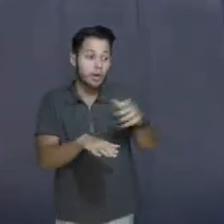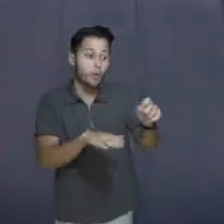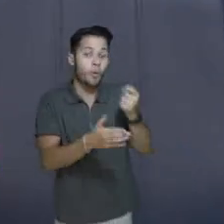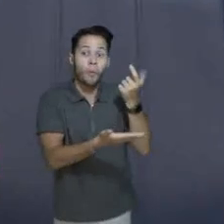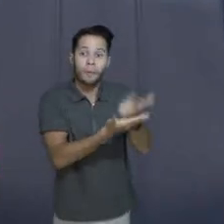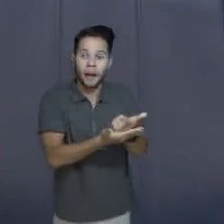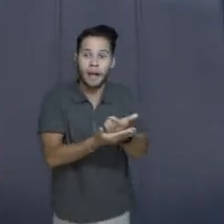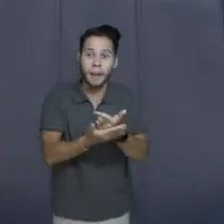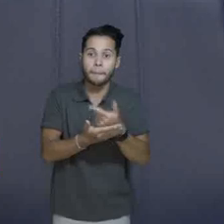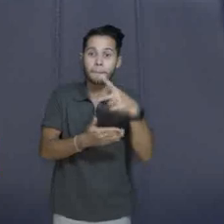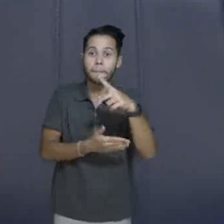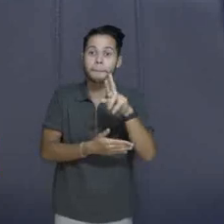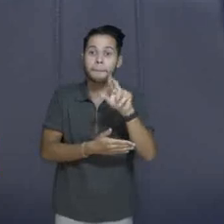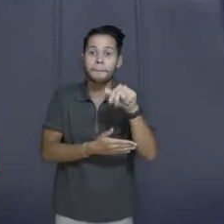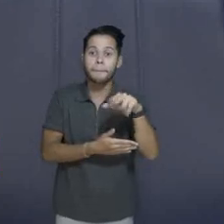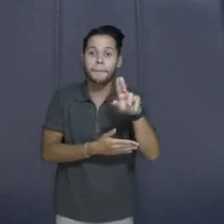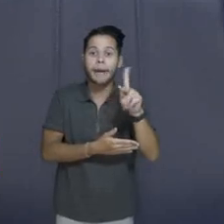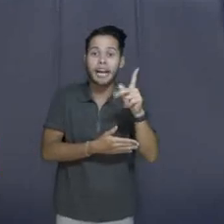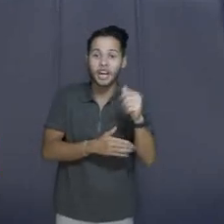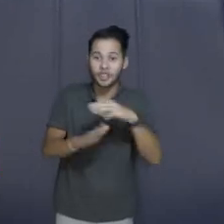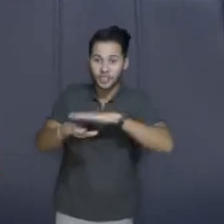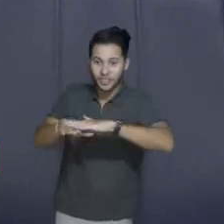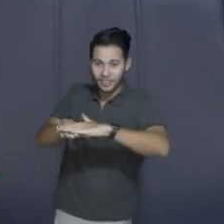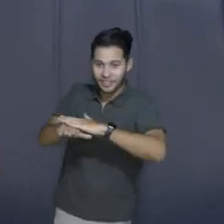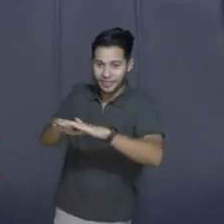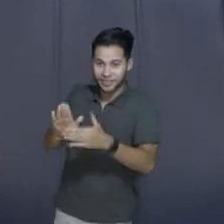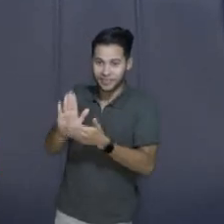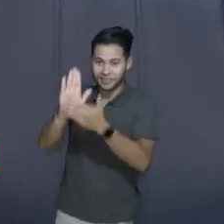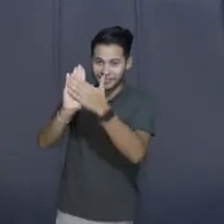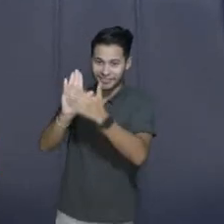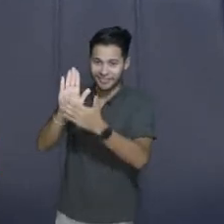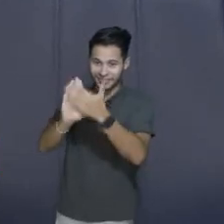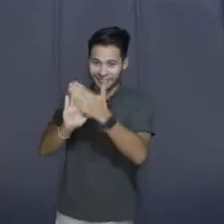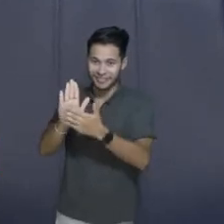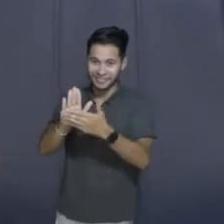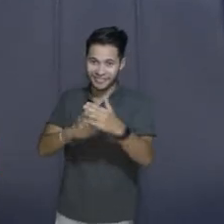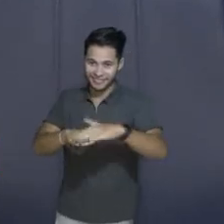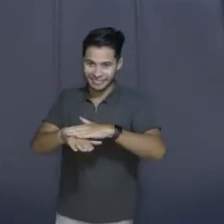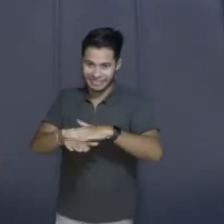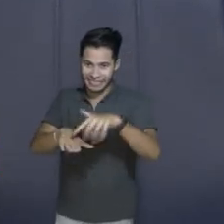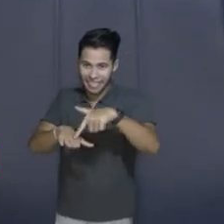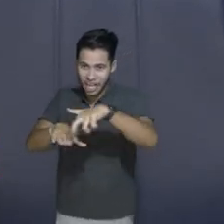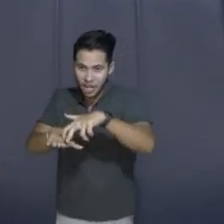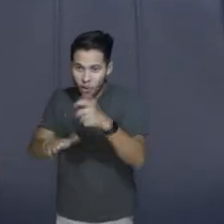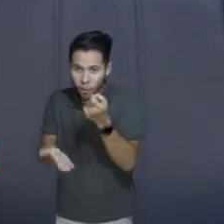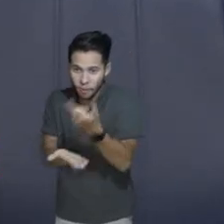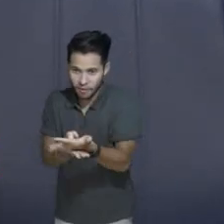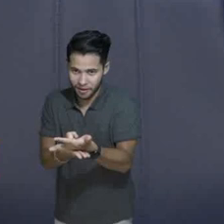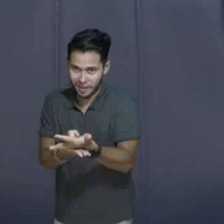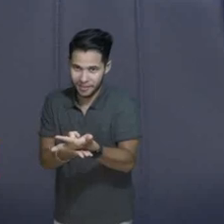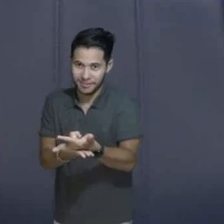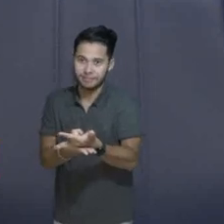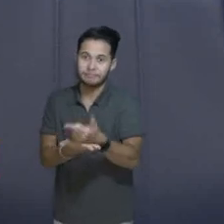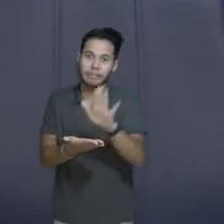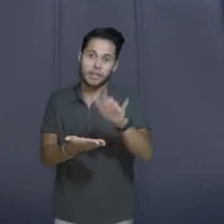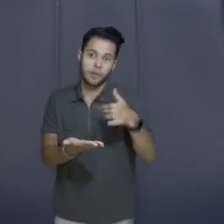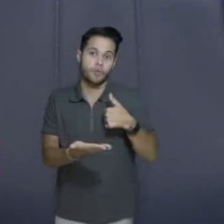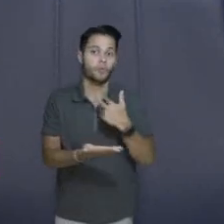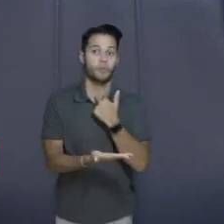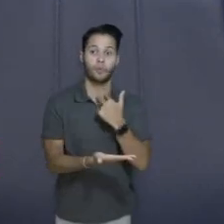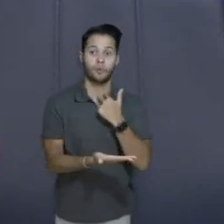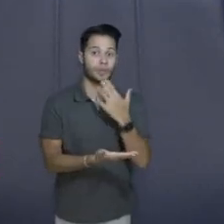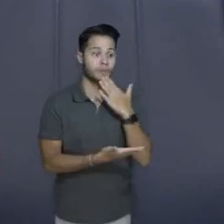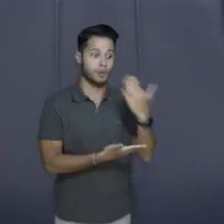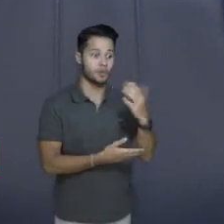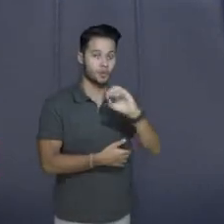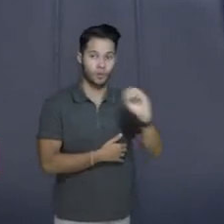mim a minha primeira prancha foi trocando eu troquei num pneu de bicicleta como a gente não podia pedir uma prancha nova pro pai